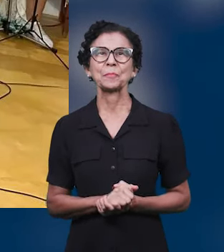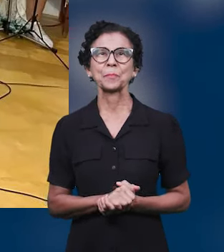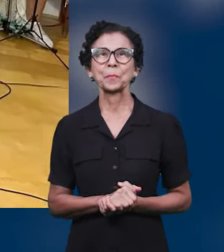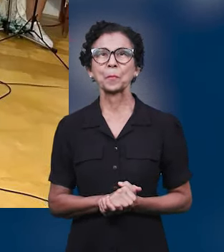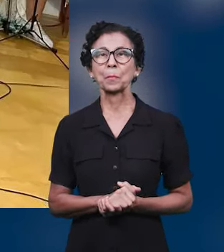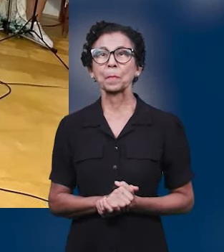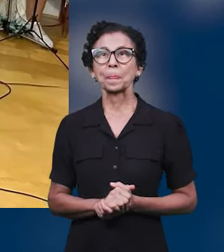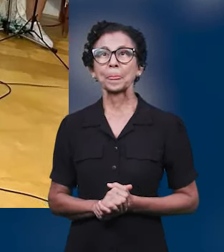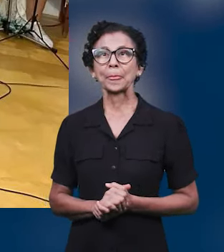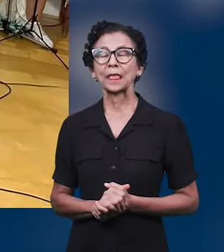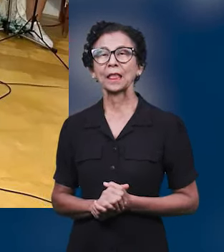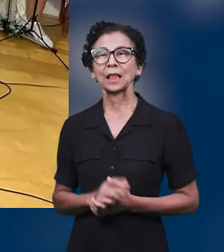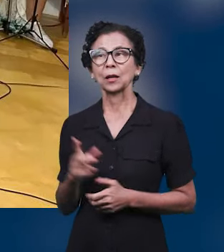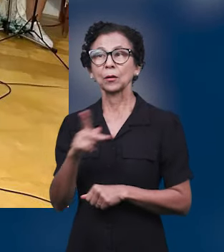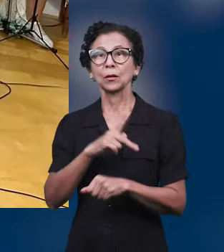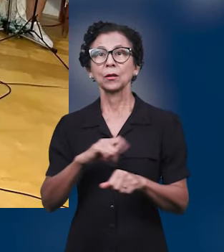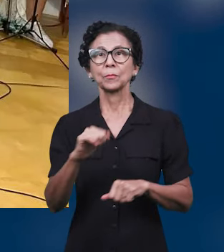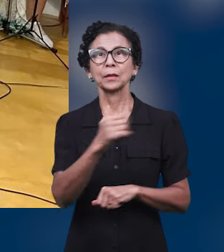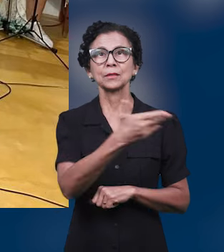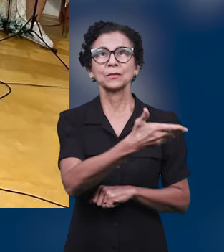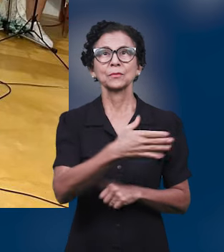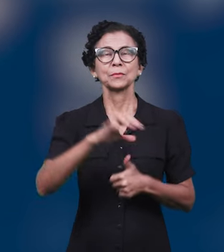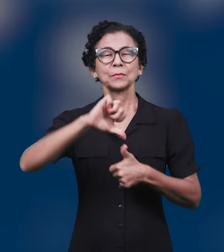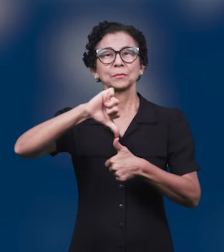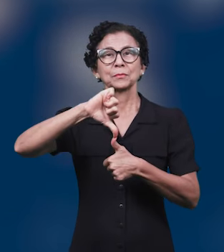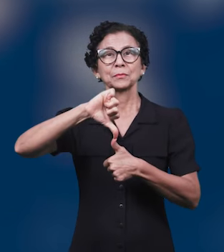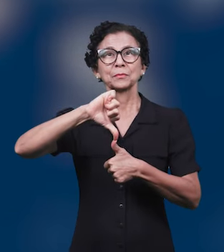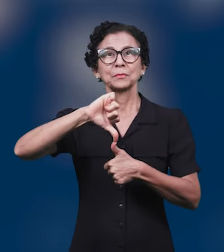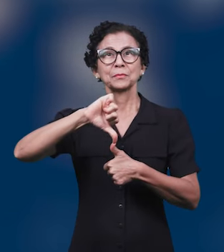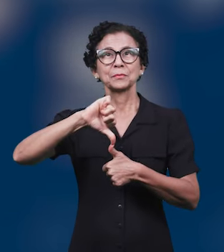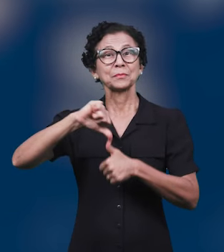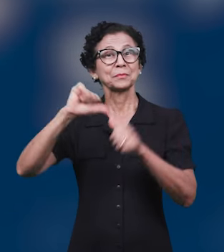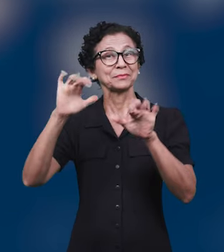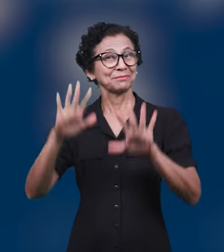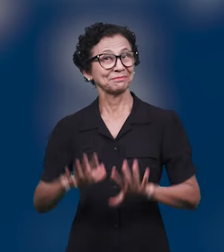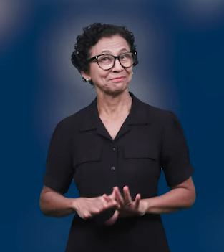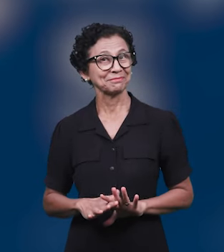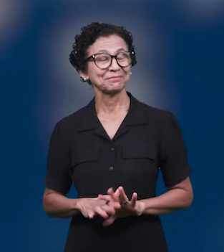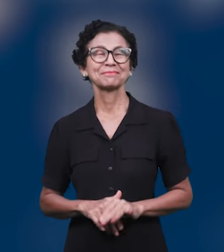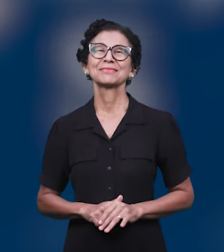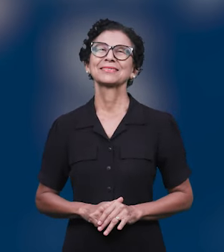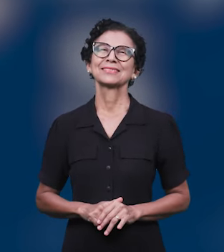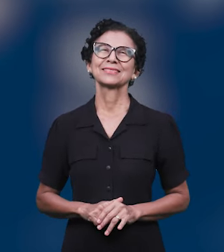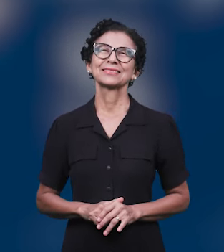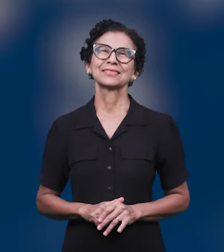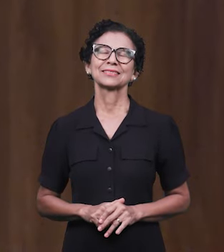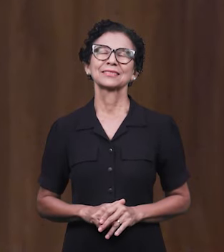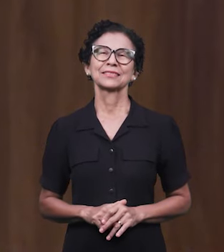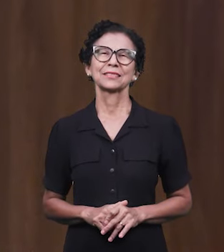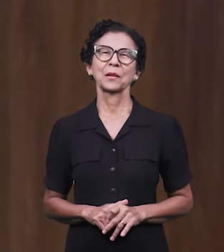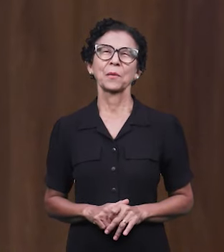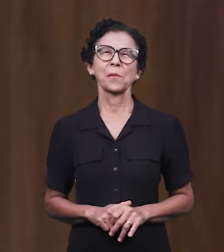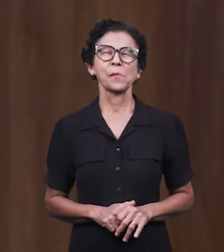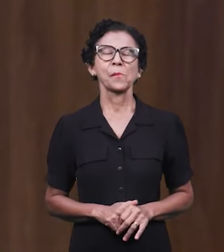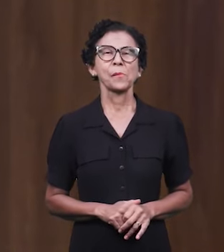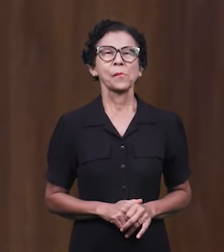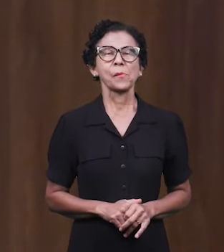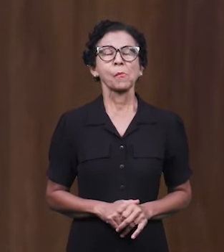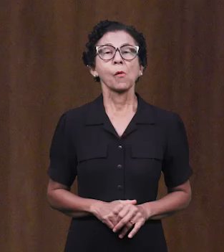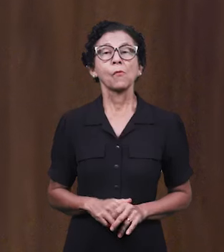República Dominicana. Mostra aí aos irmãos do exterior, na América Central. Que bênção, né? Glória a Deus! E agora vamos falar